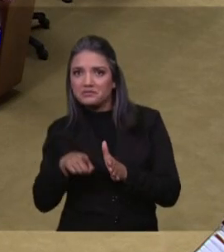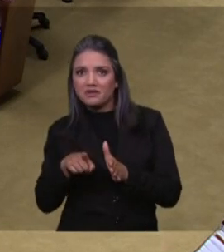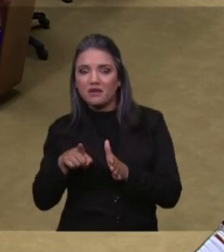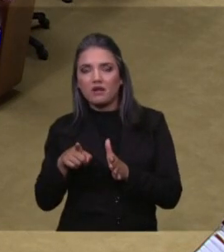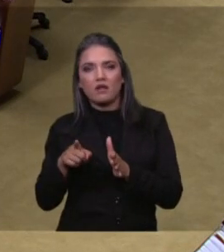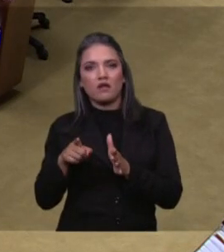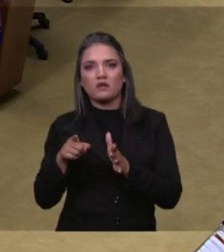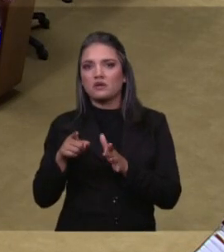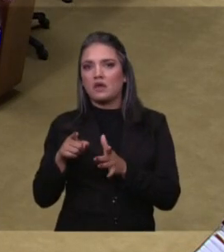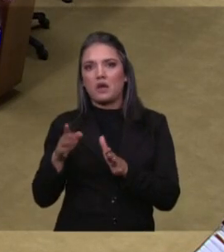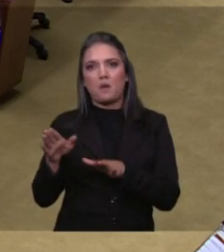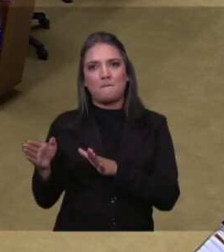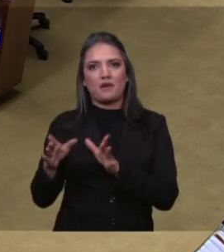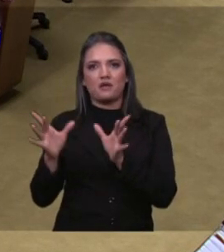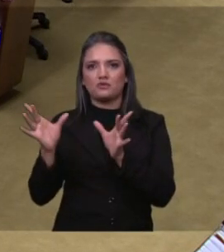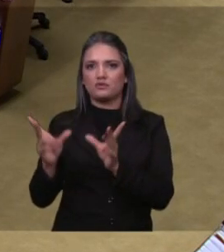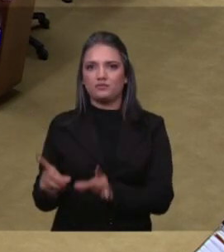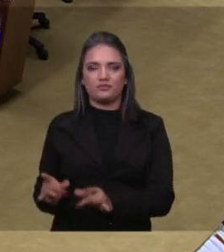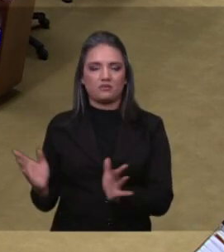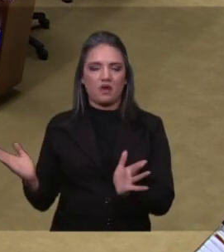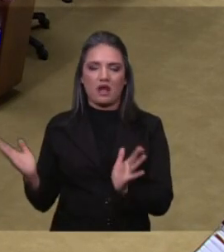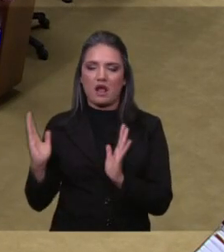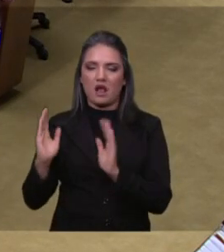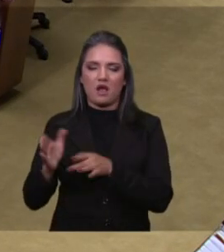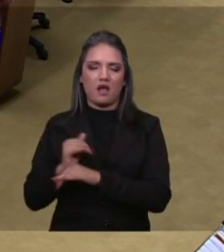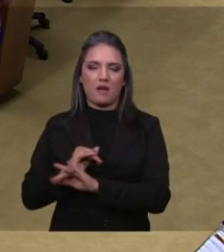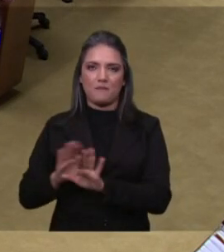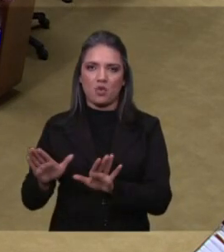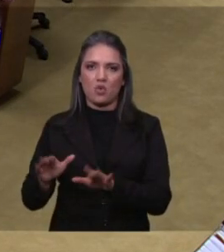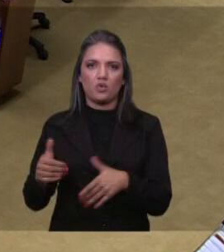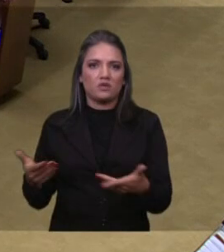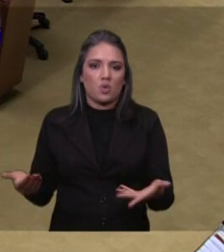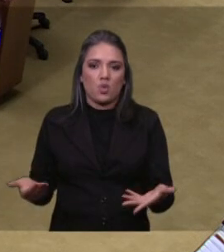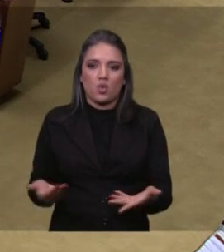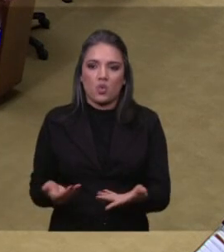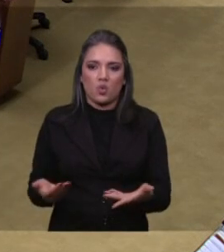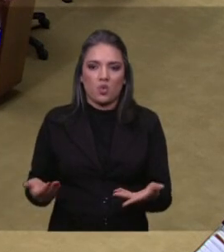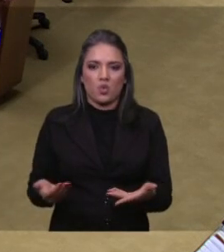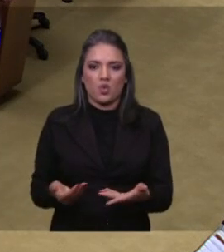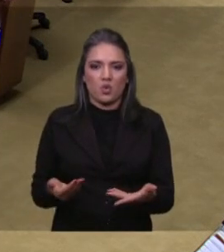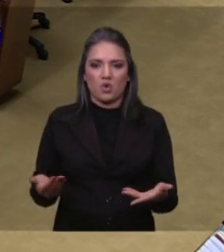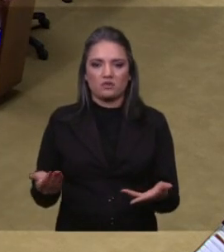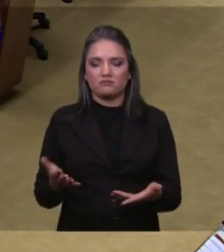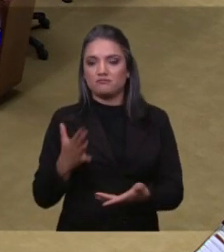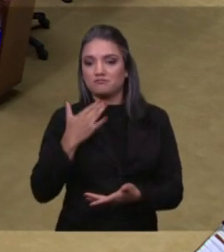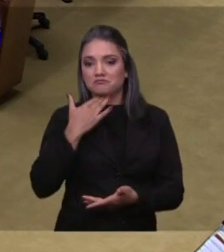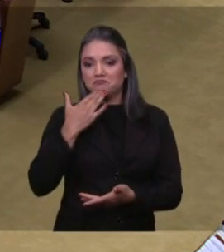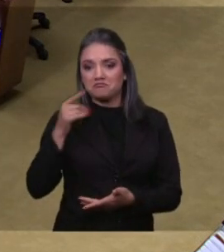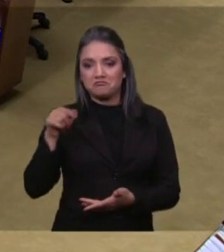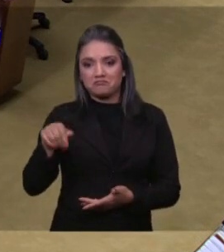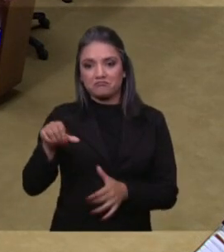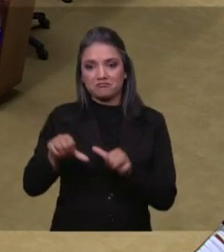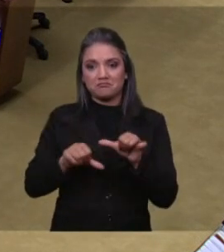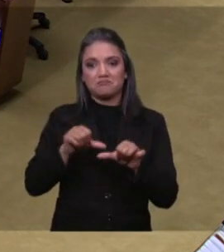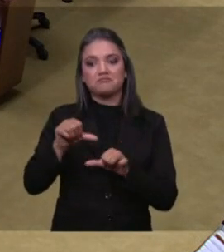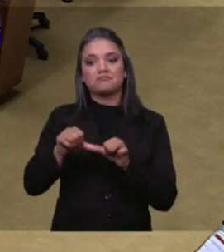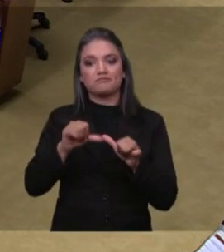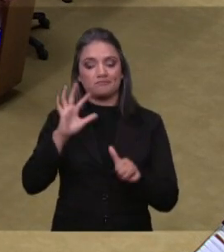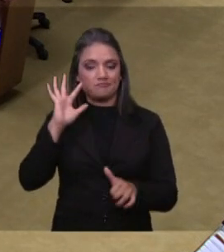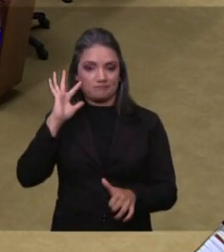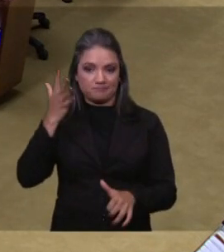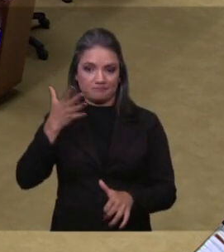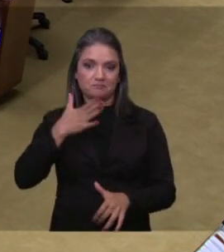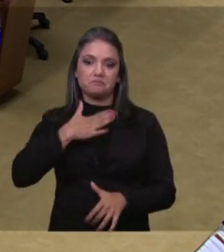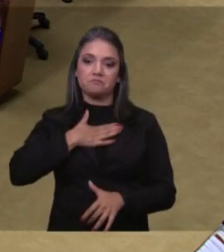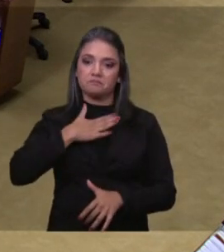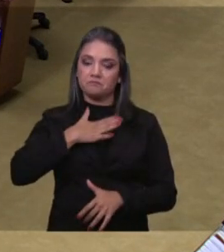esvaiu. Então, não tem efeito prático hoje rever essa decisão, na minha